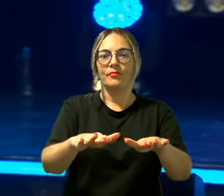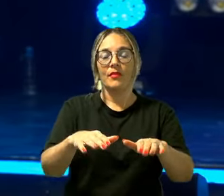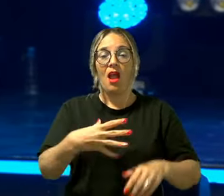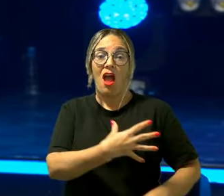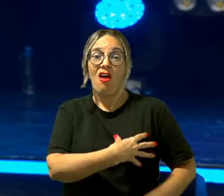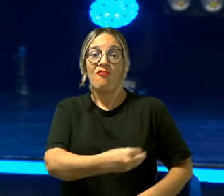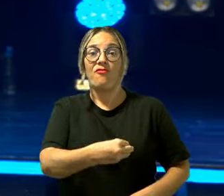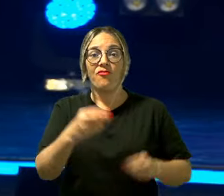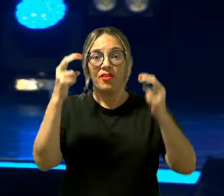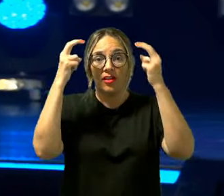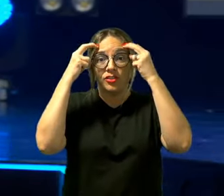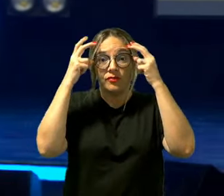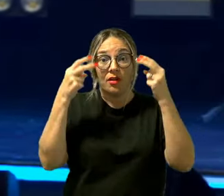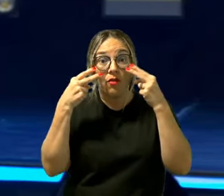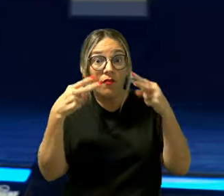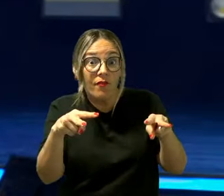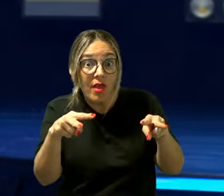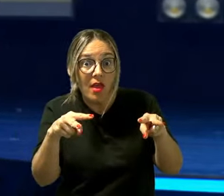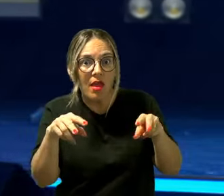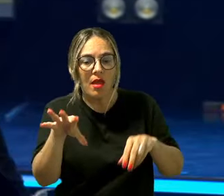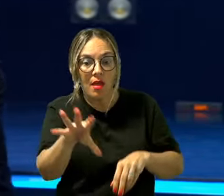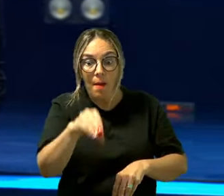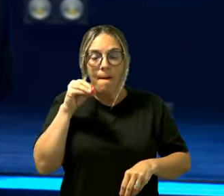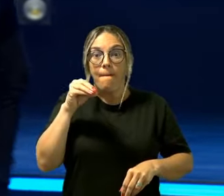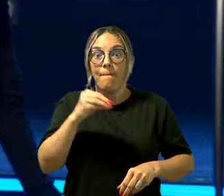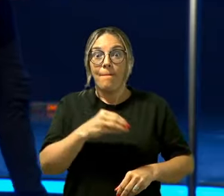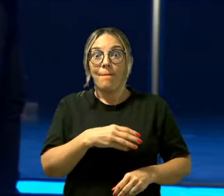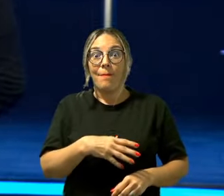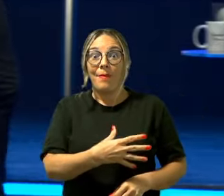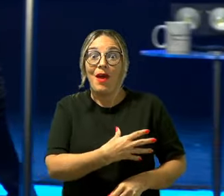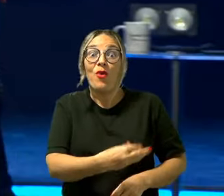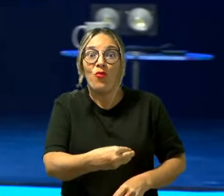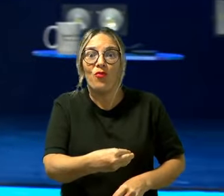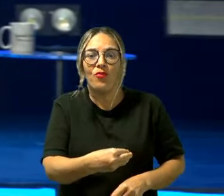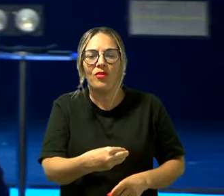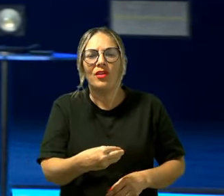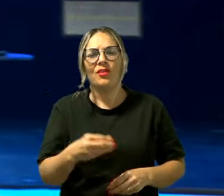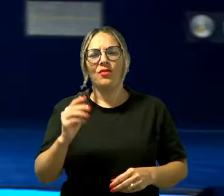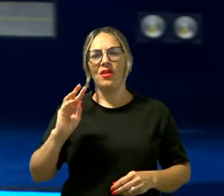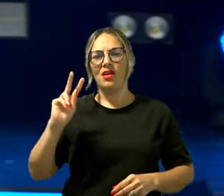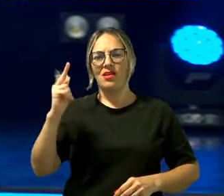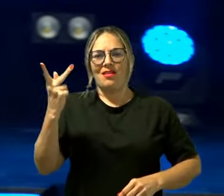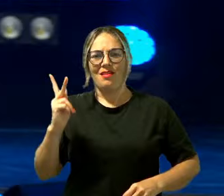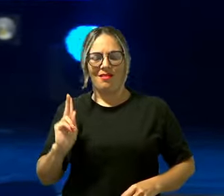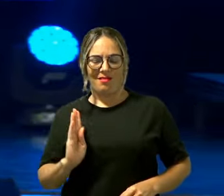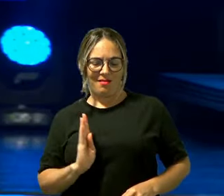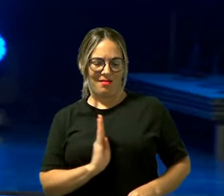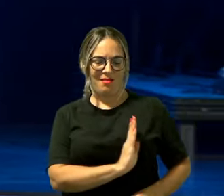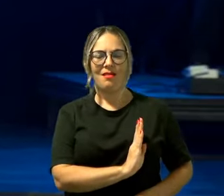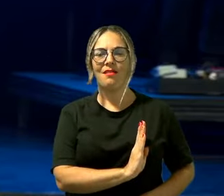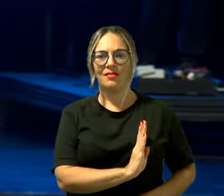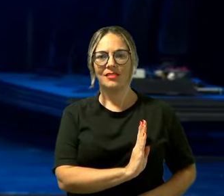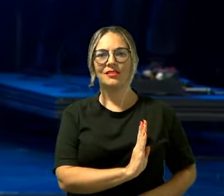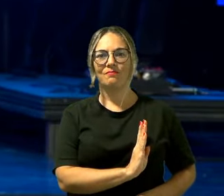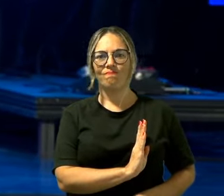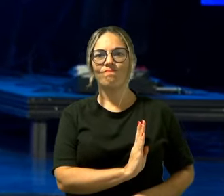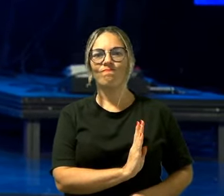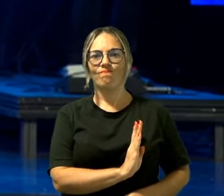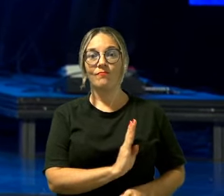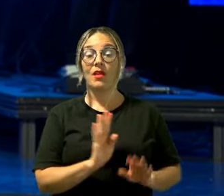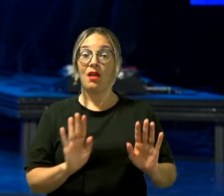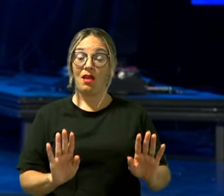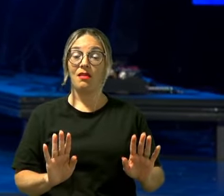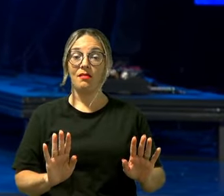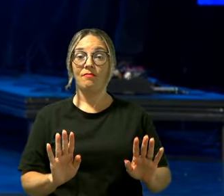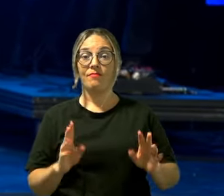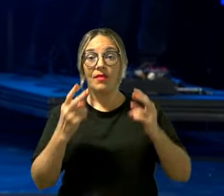ver, pega a criança, identifica que é uma criança hebreia, pega para criar. Aí ela pergunta: olha, tem que